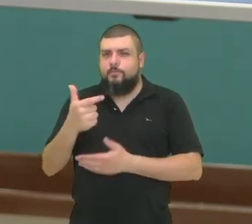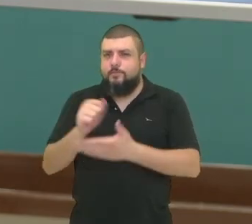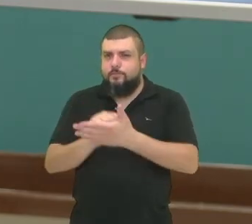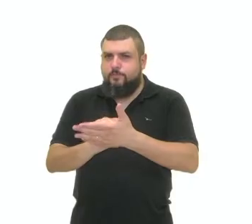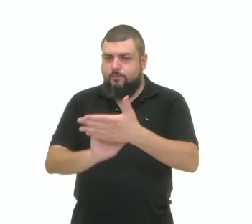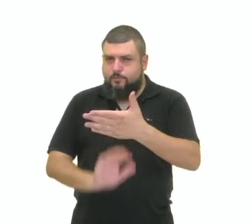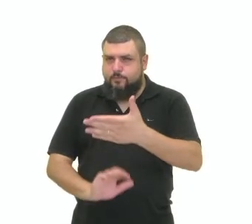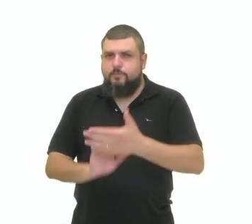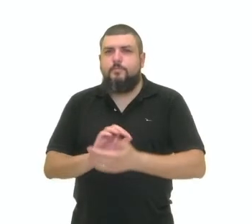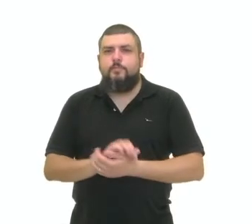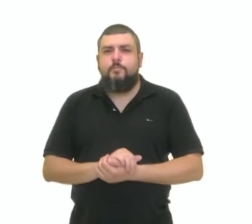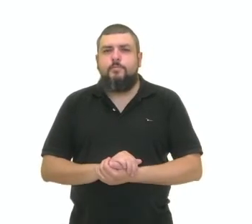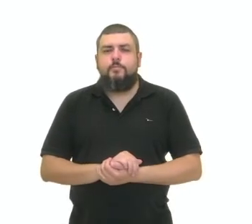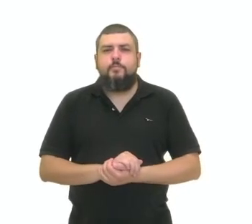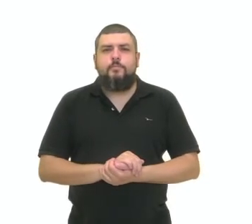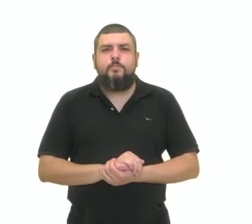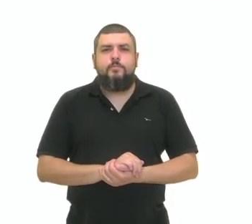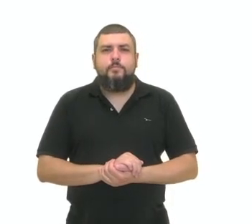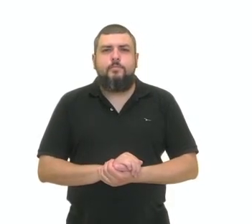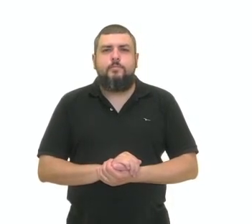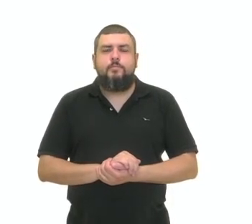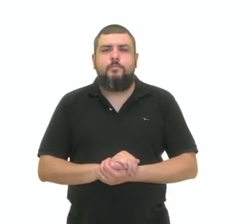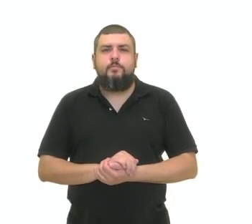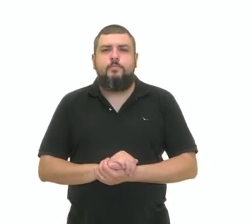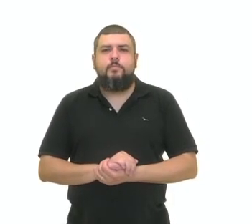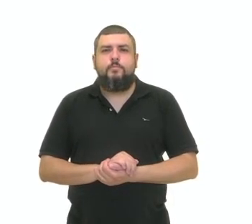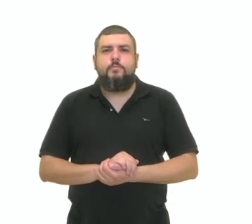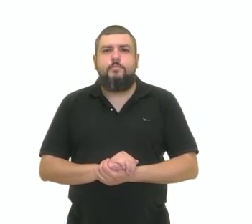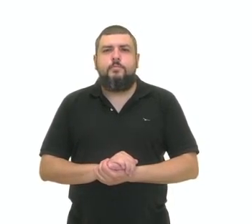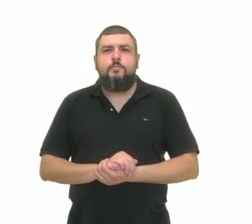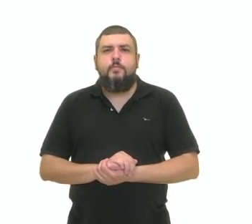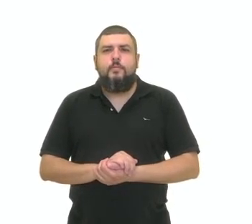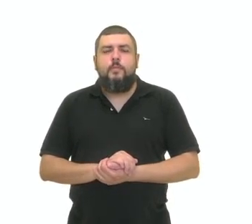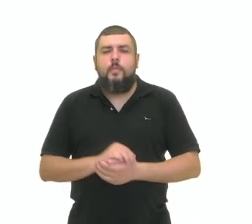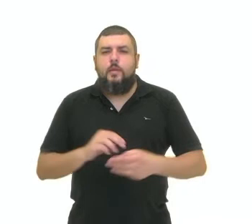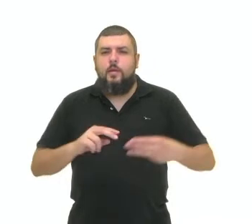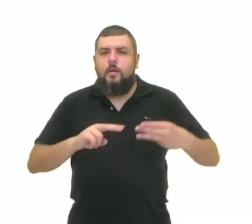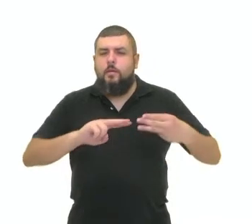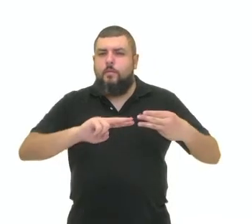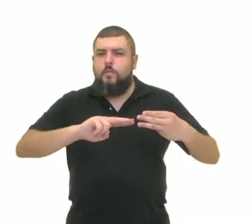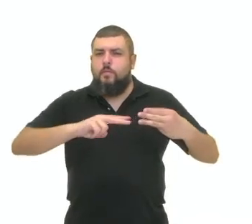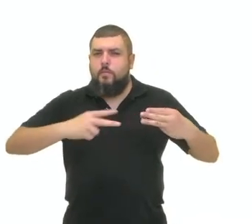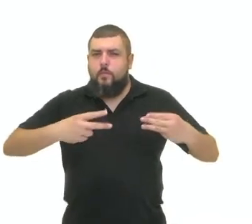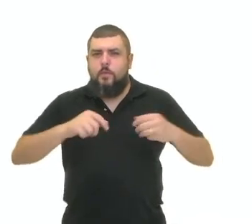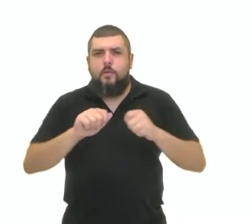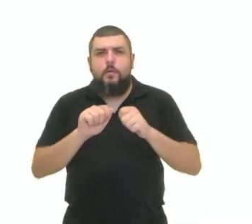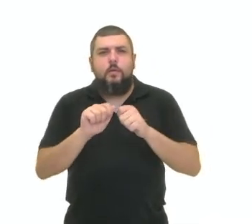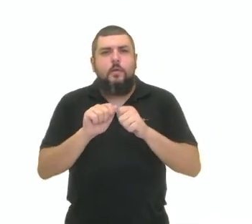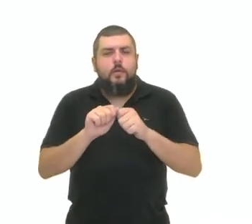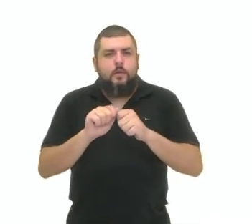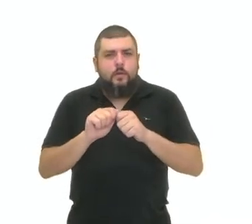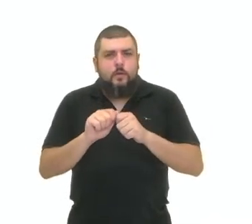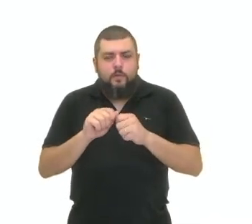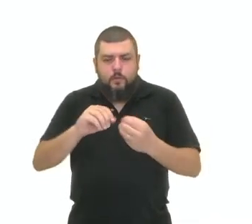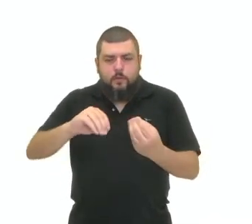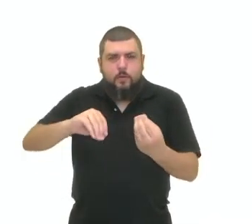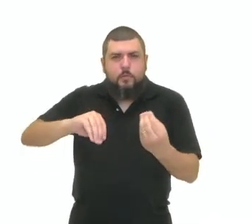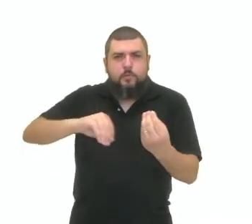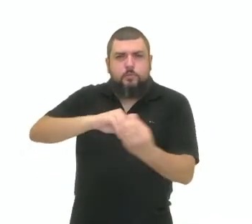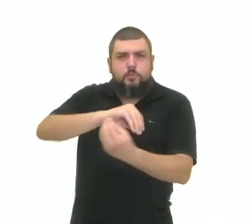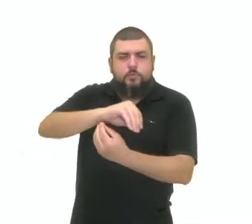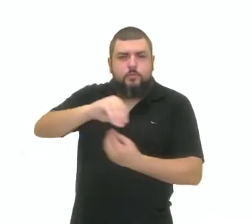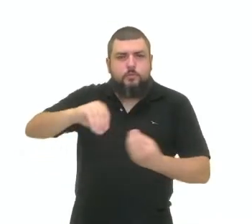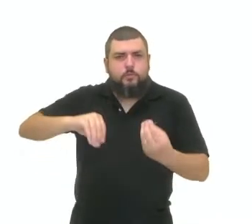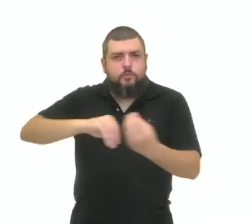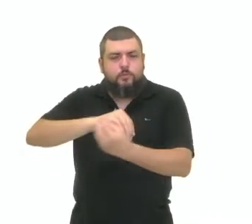atividade. Mendel, durante o seu experimento, realizou a polinização cruzada, tá?